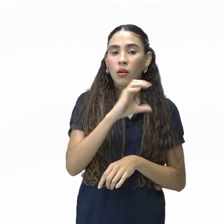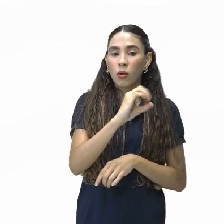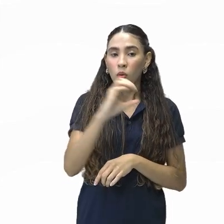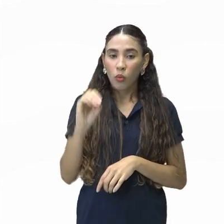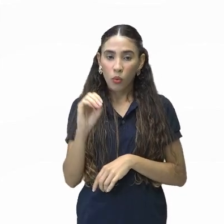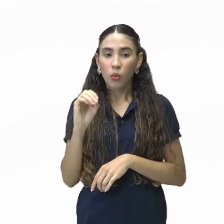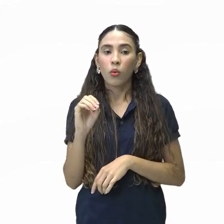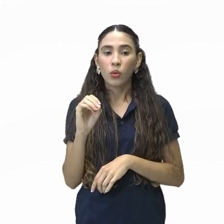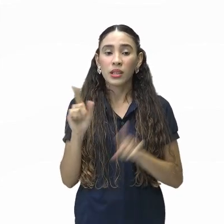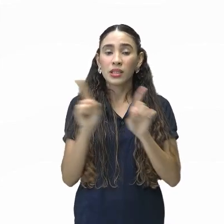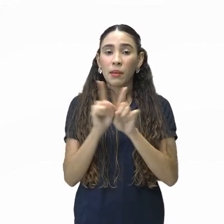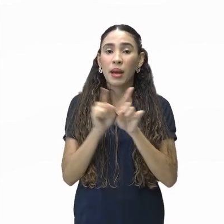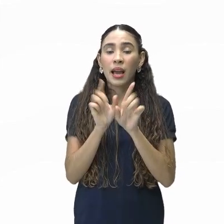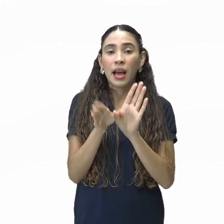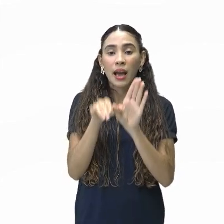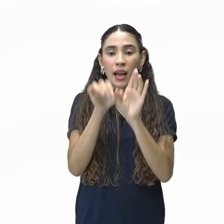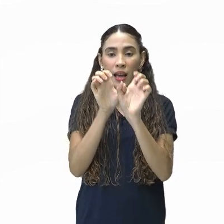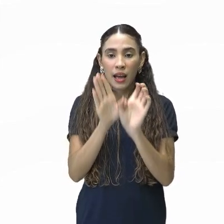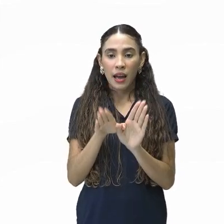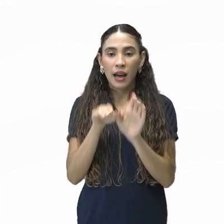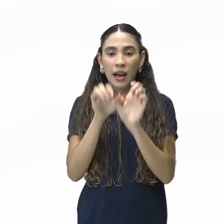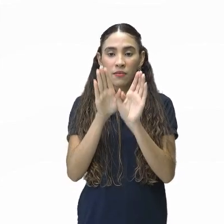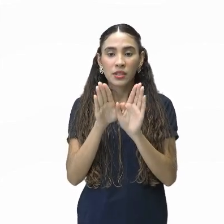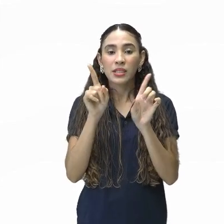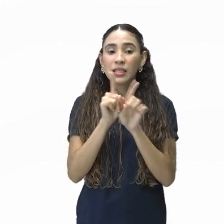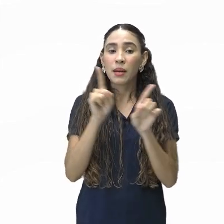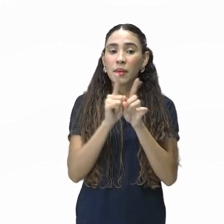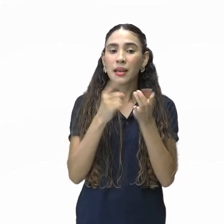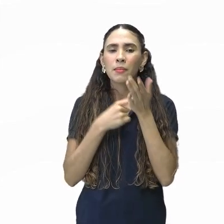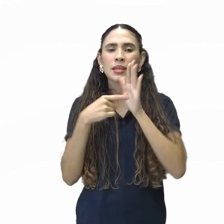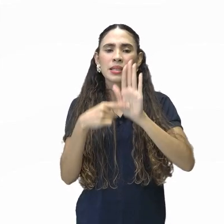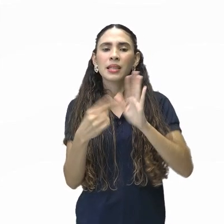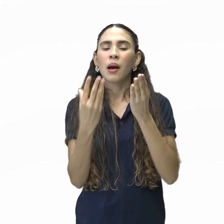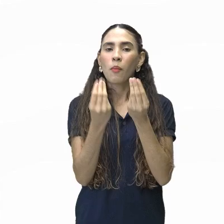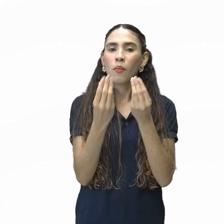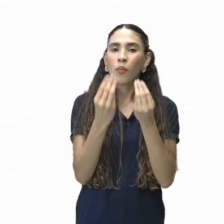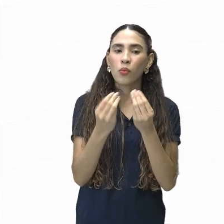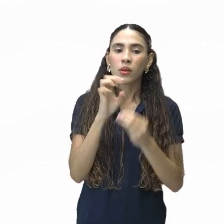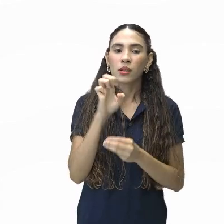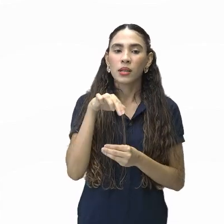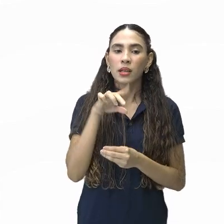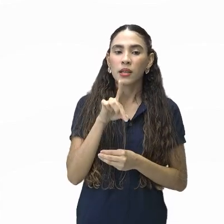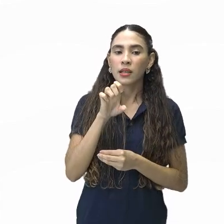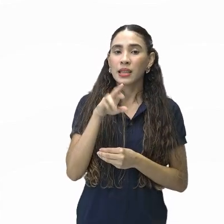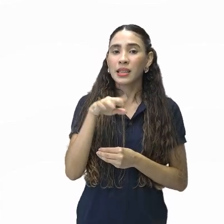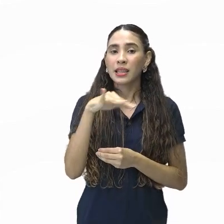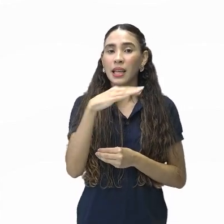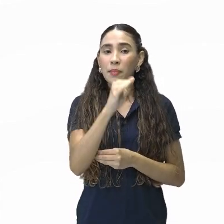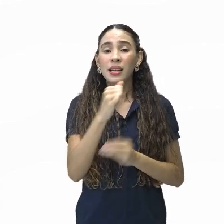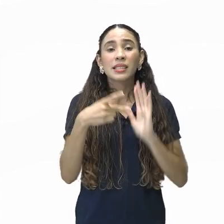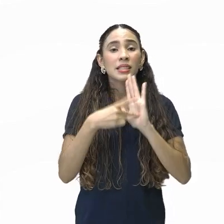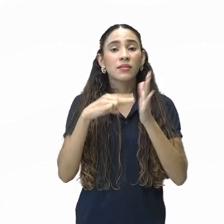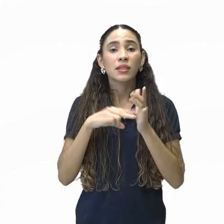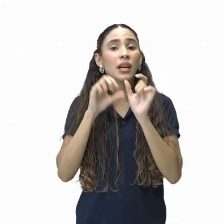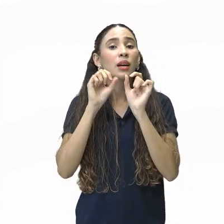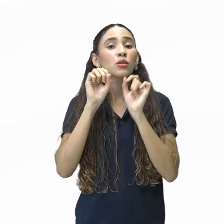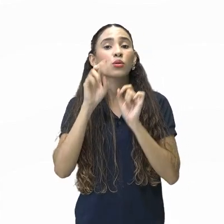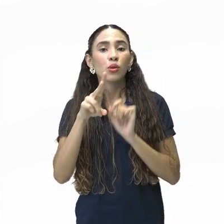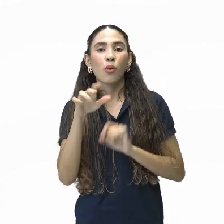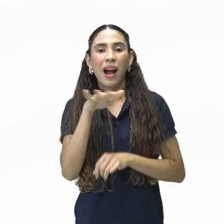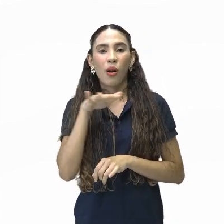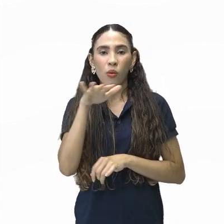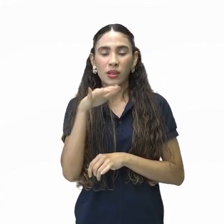espécies de aves. Apresenta ainda muitas espécies endêmicas, ou seja, que só ocorrem